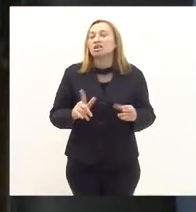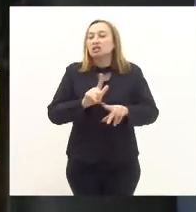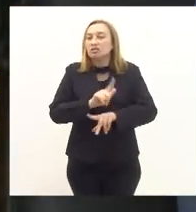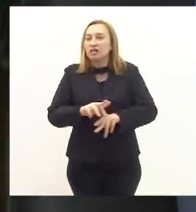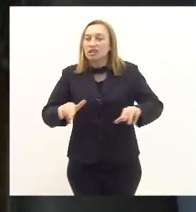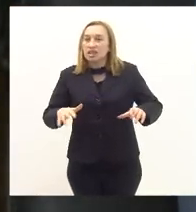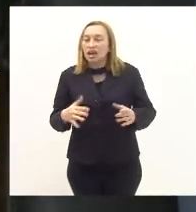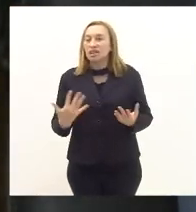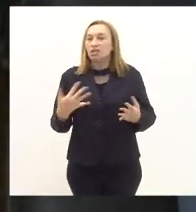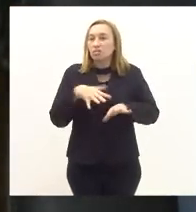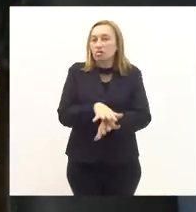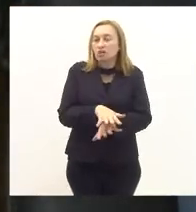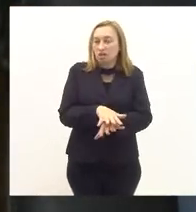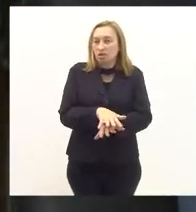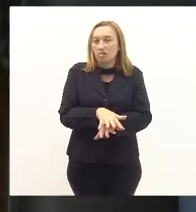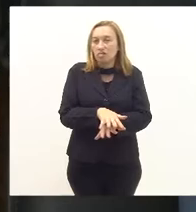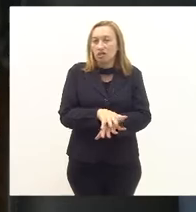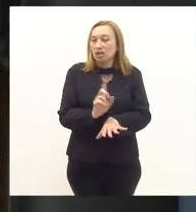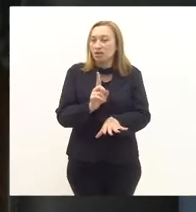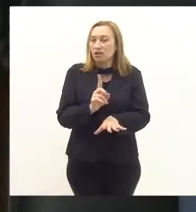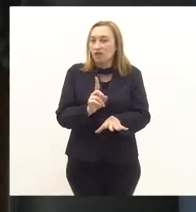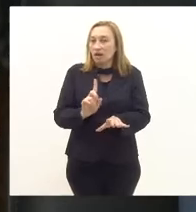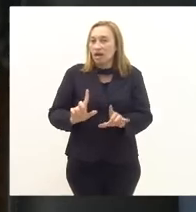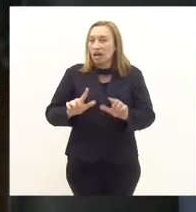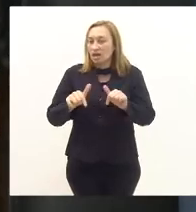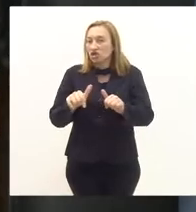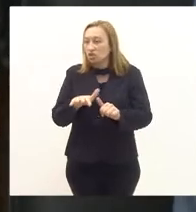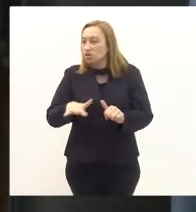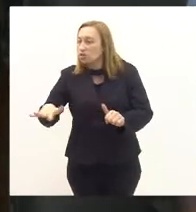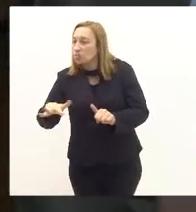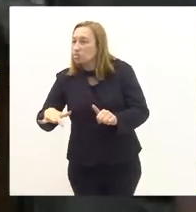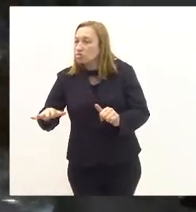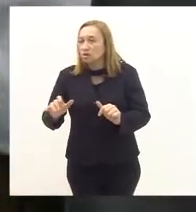Educacional, a gente não vá também repassar para os demais setores.